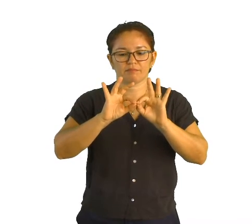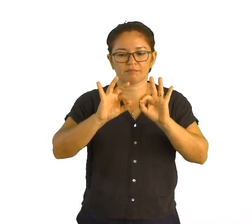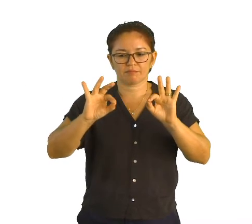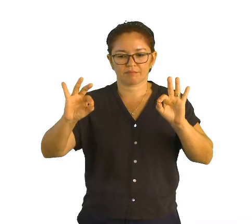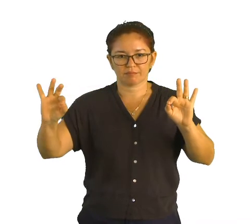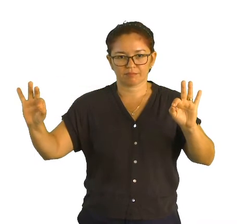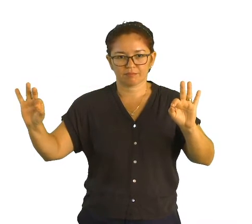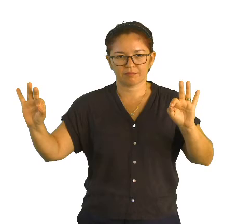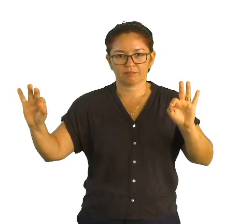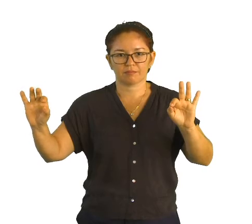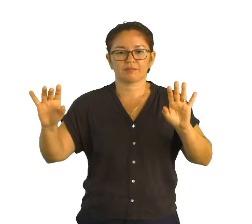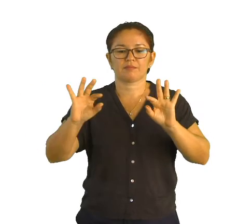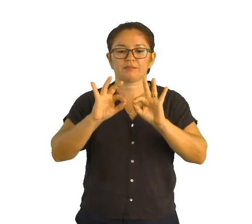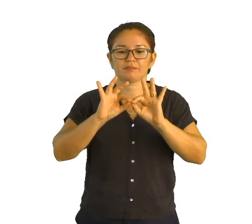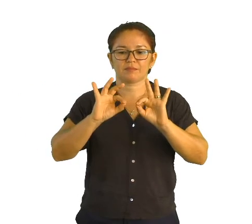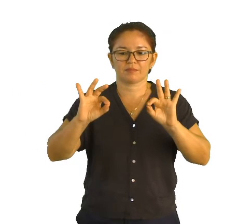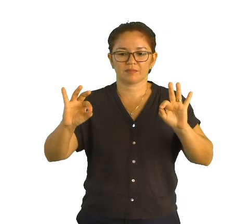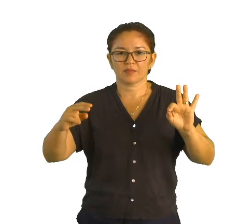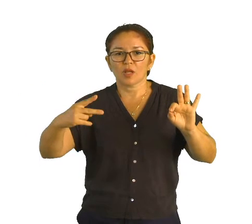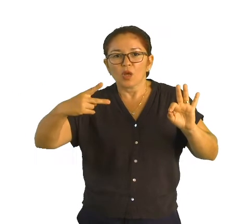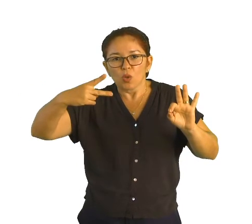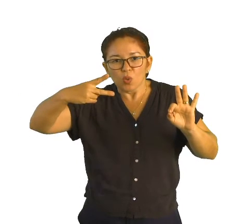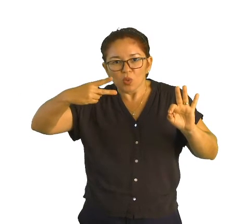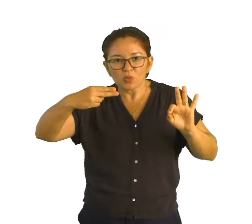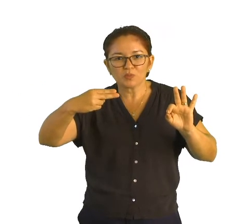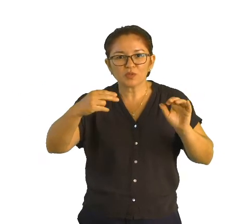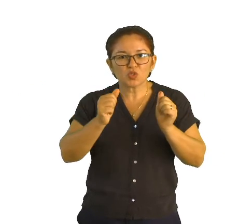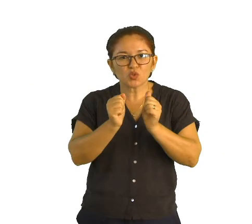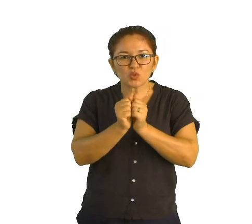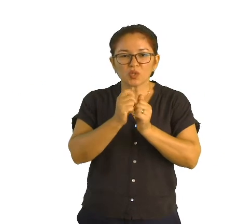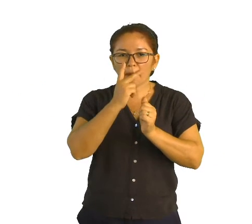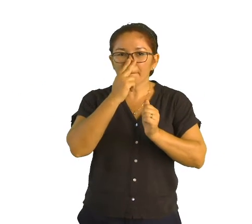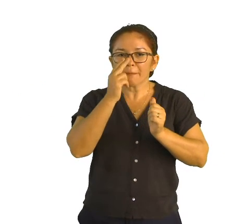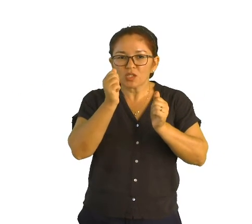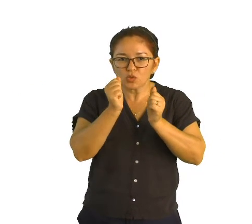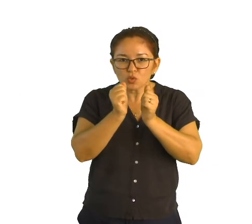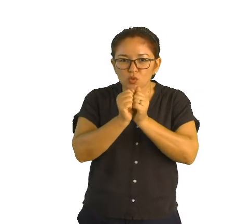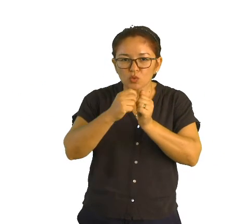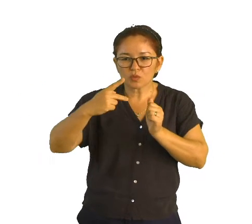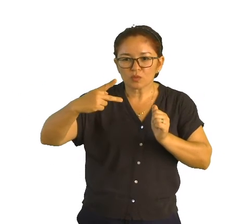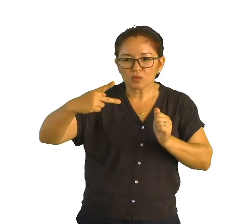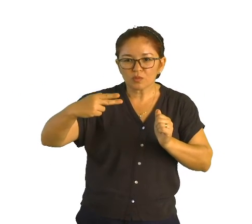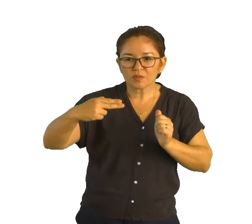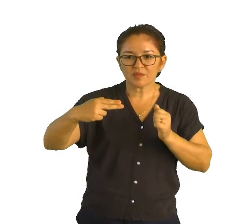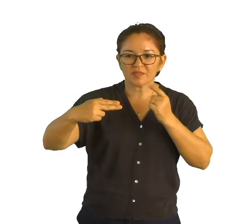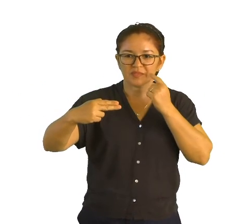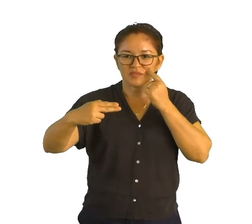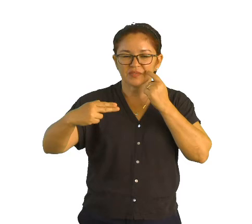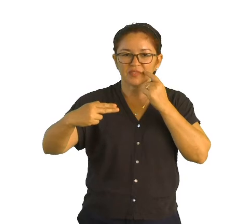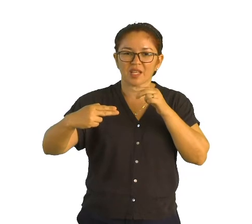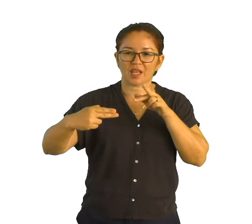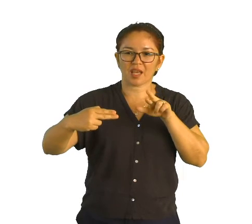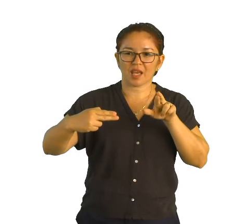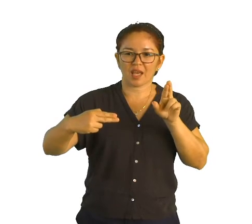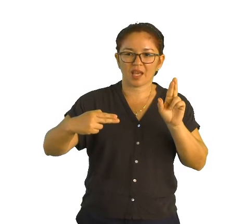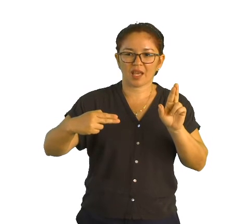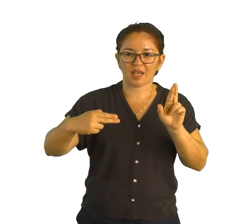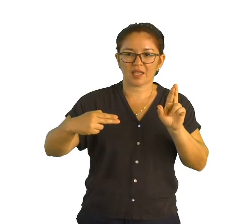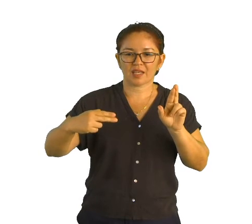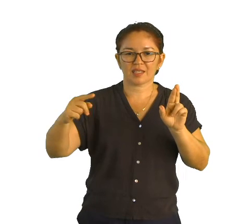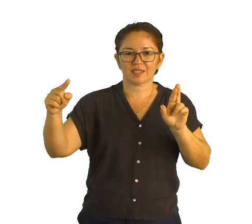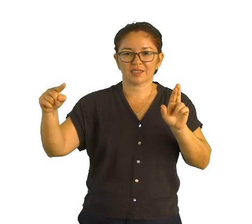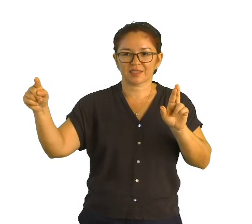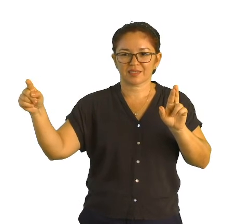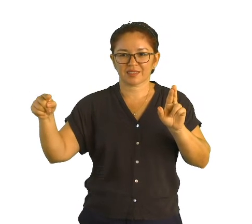dizemos que as retas R e Z são coincidentes, elas têm todos